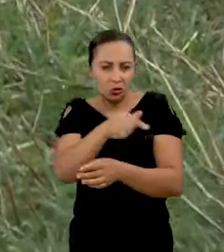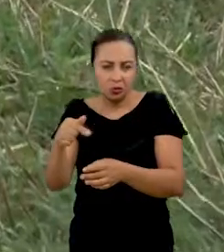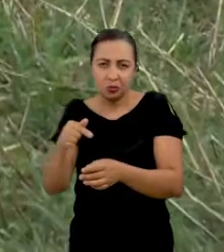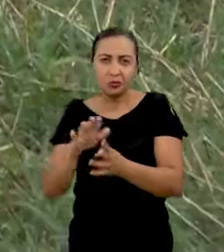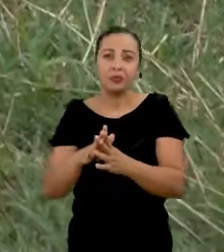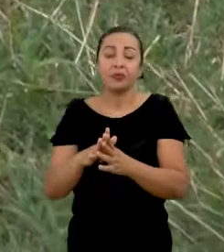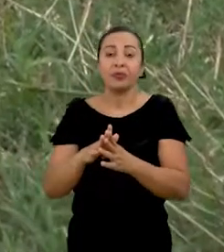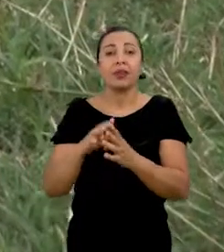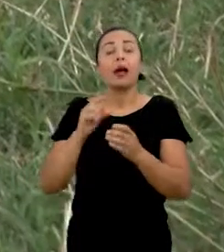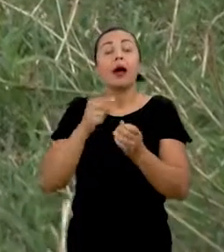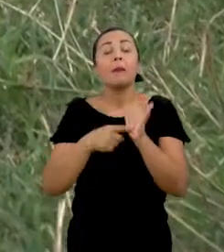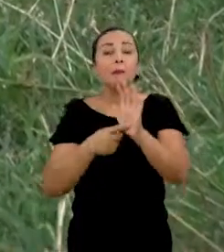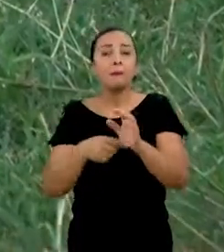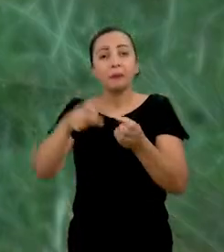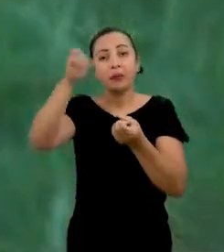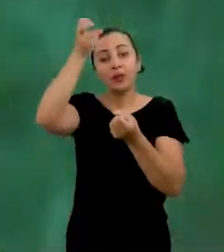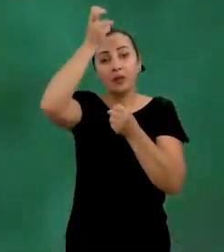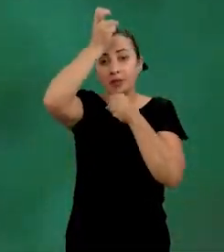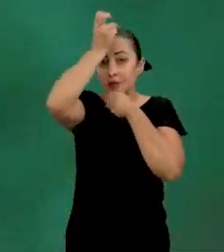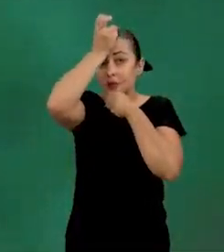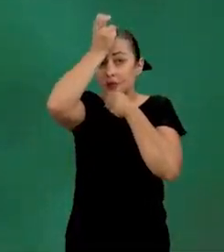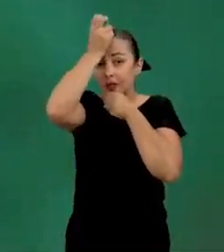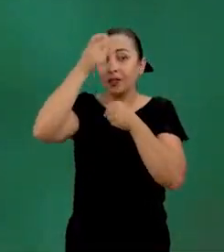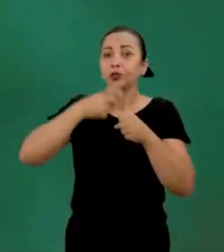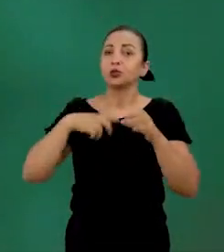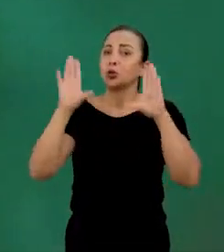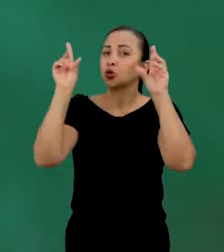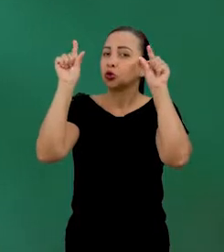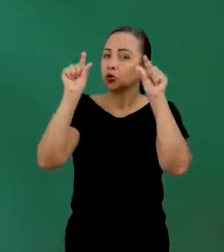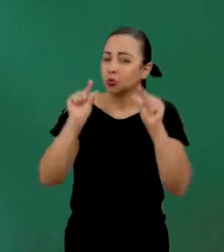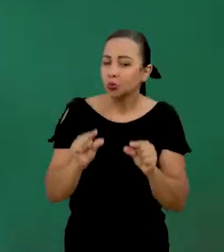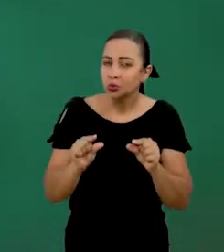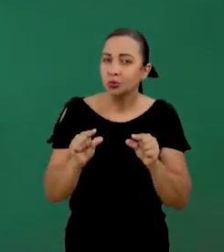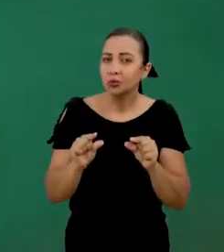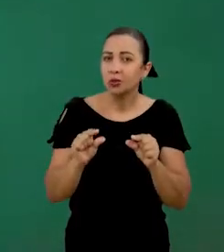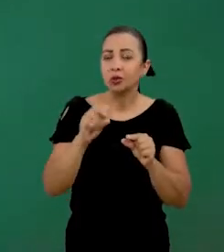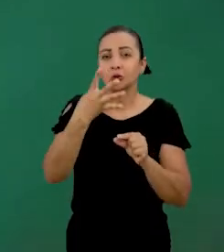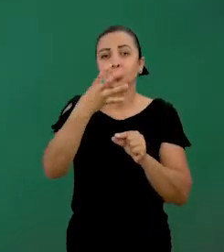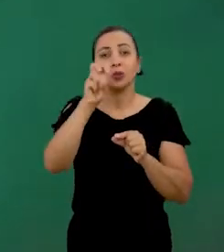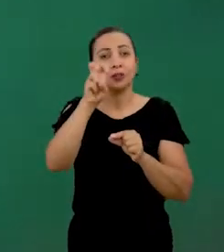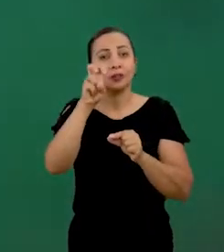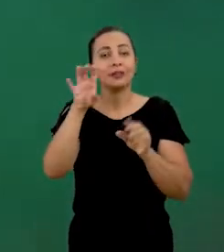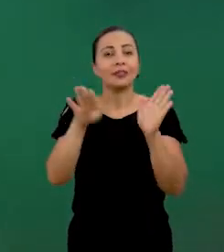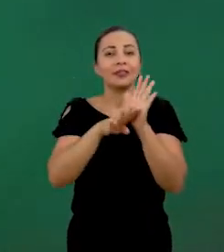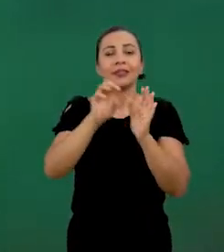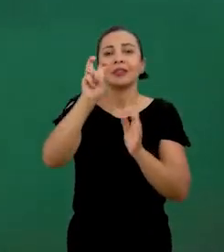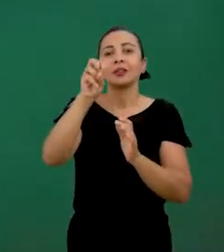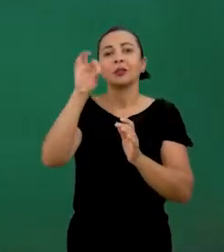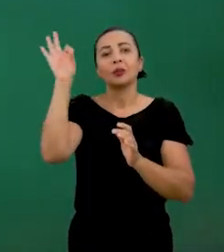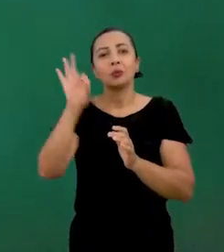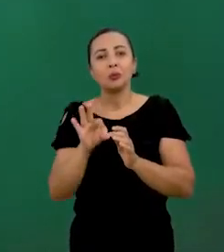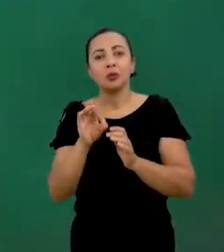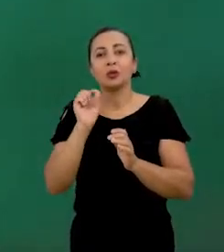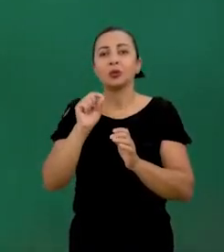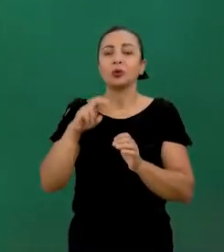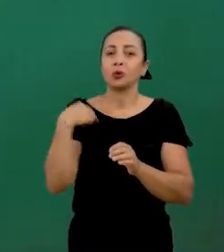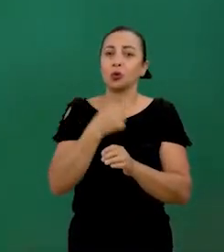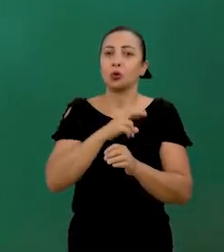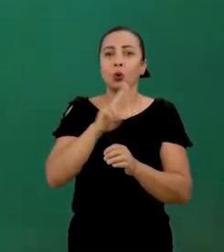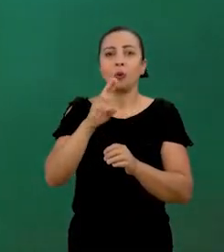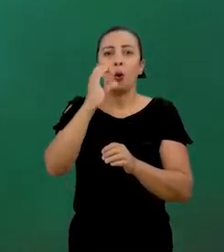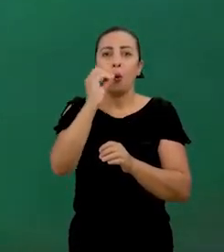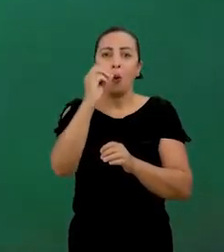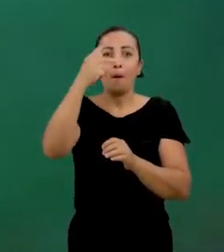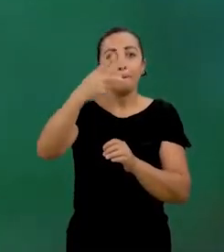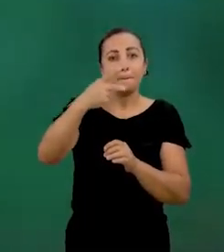os caprinos, eles tinham uma queda de 45% a 50% do, a gente chama de OPG,